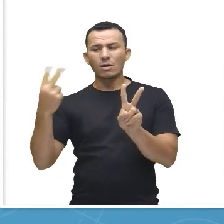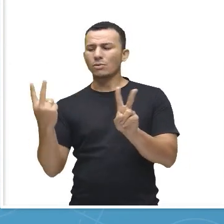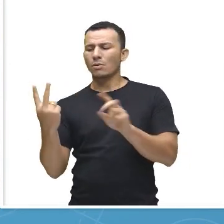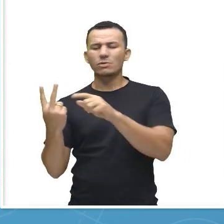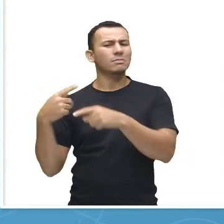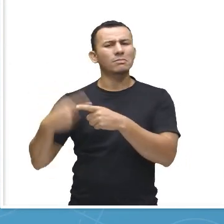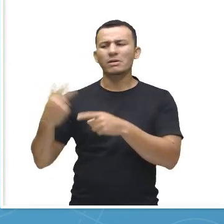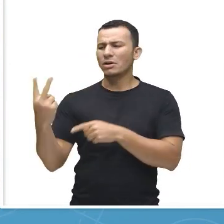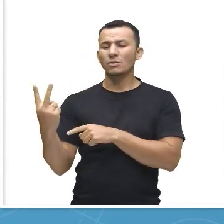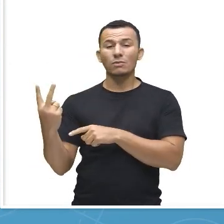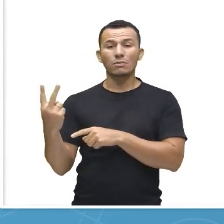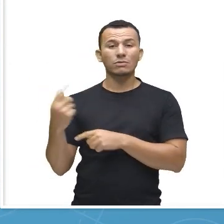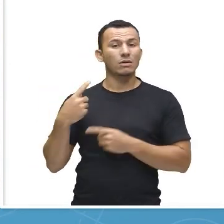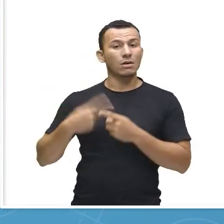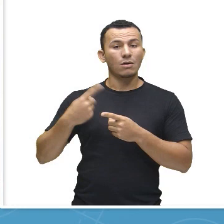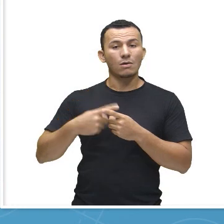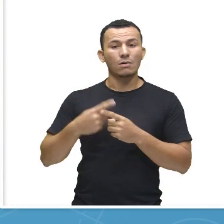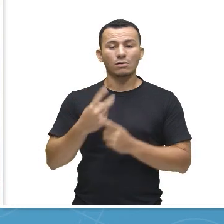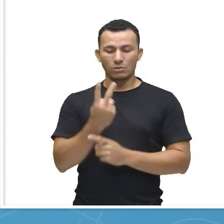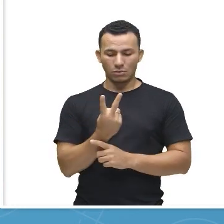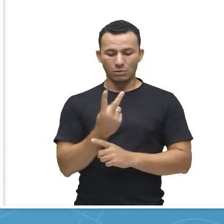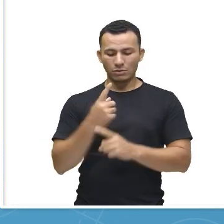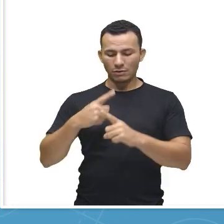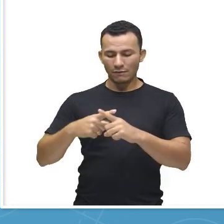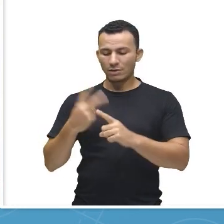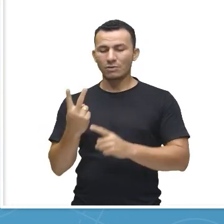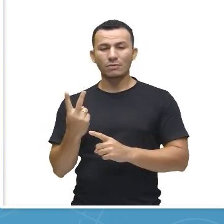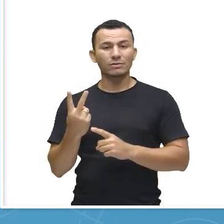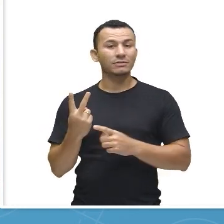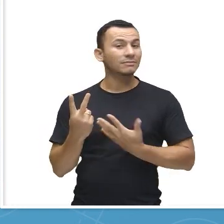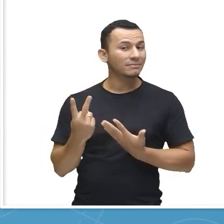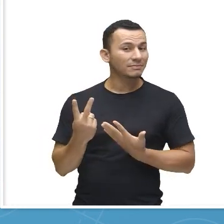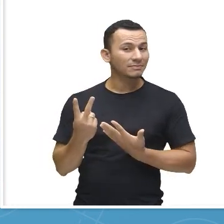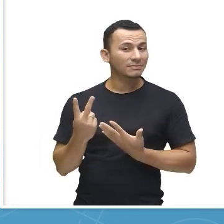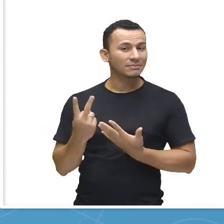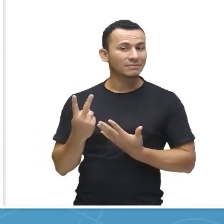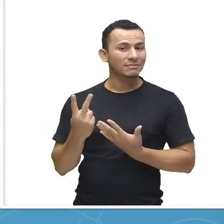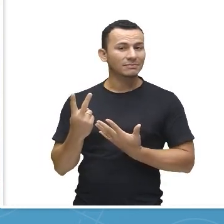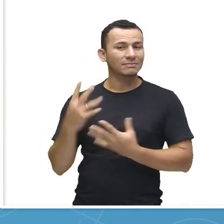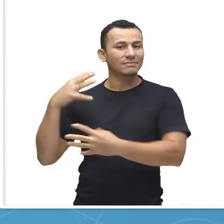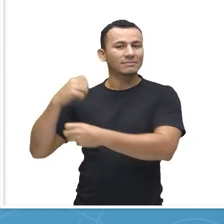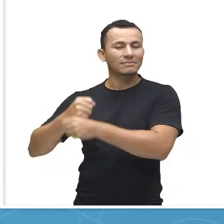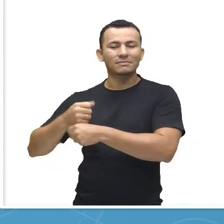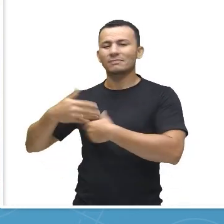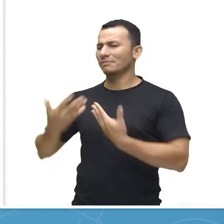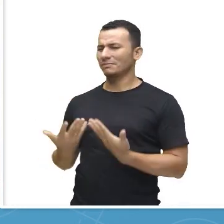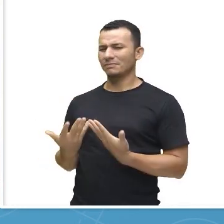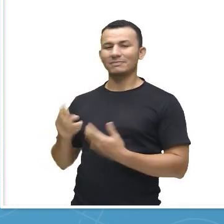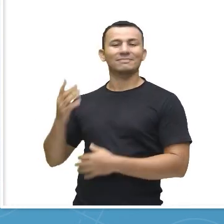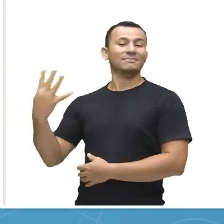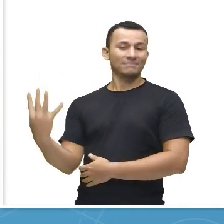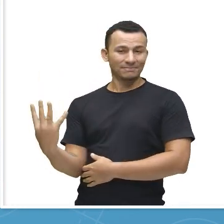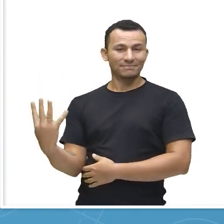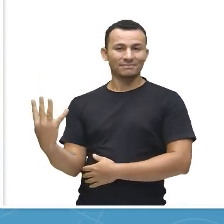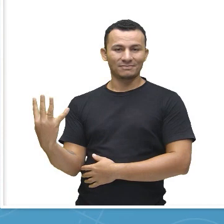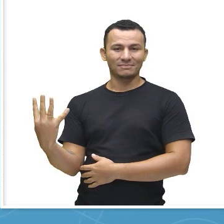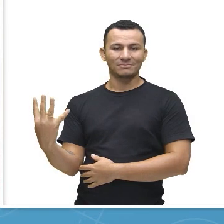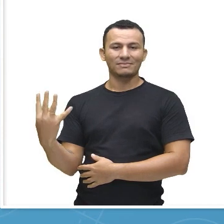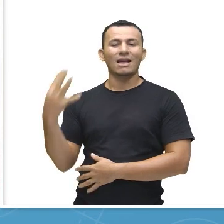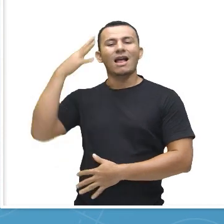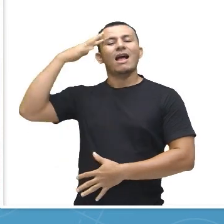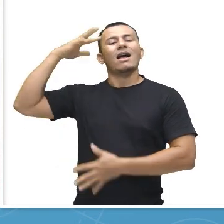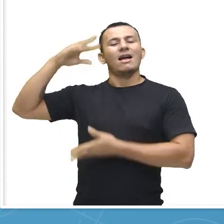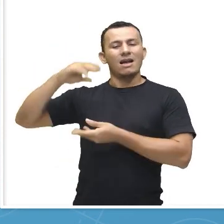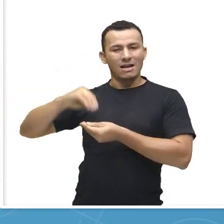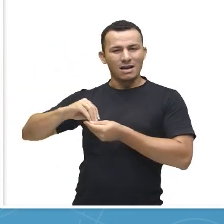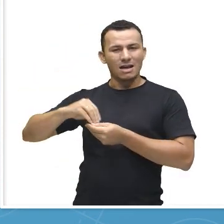quê? Porque quando eu multiplico 2 vezes 2, eu vou obter 4. Tá? E assim